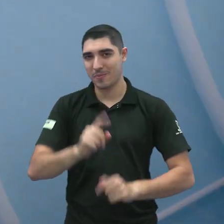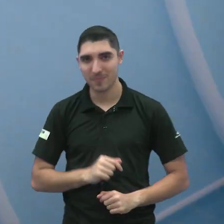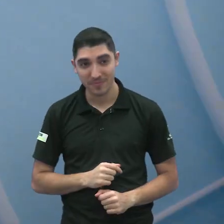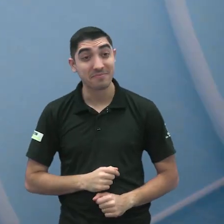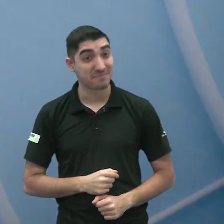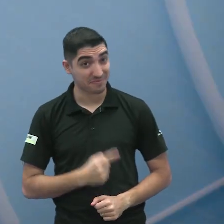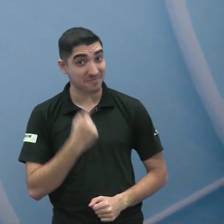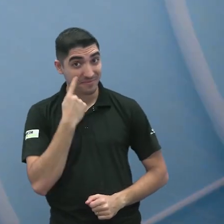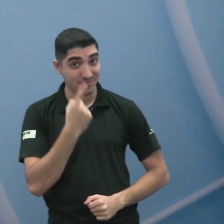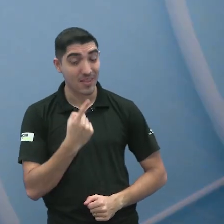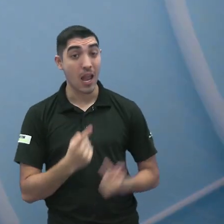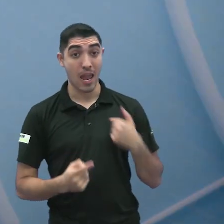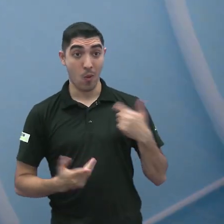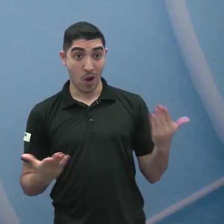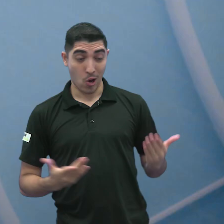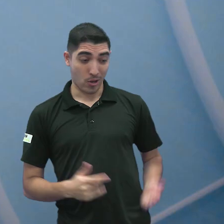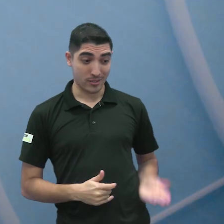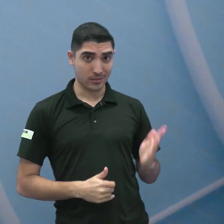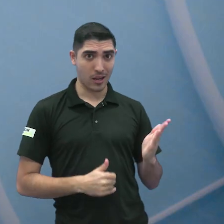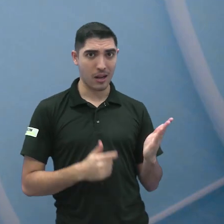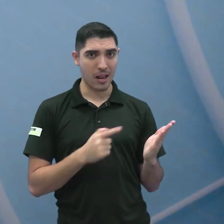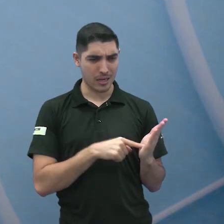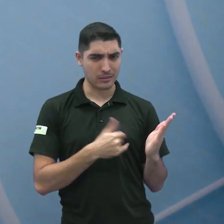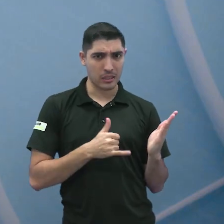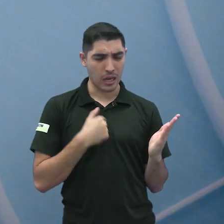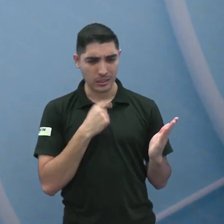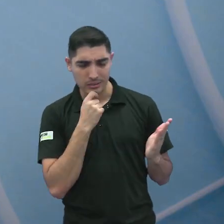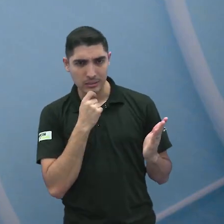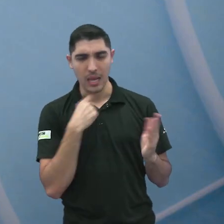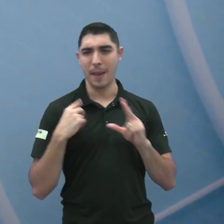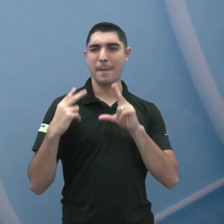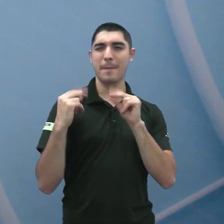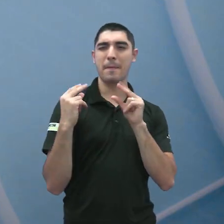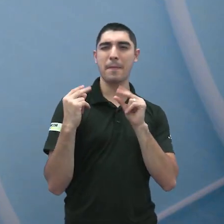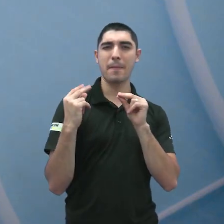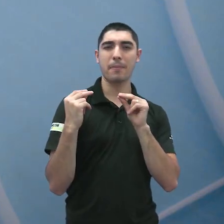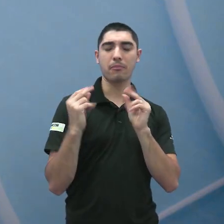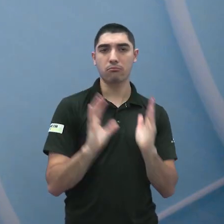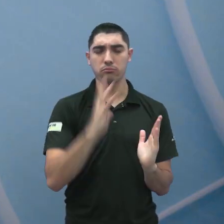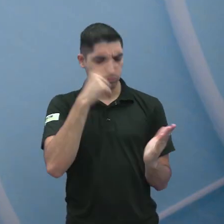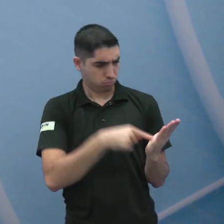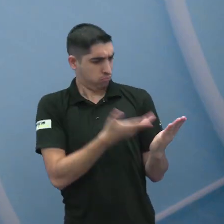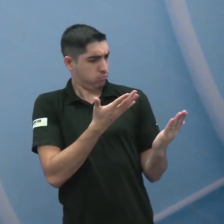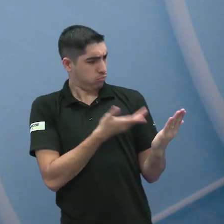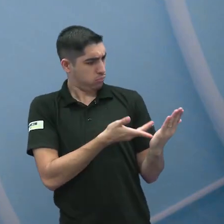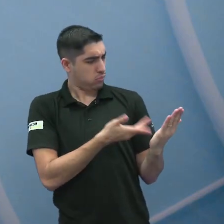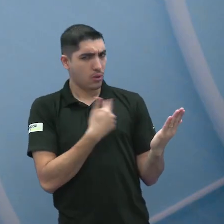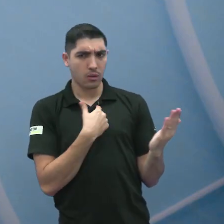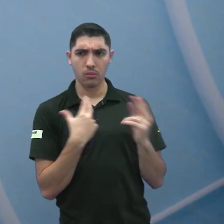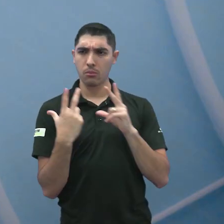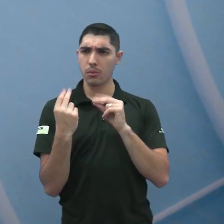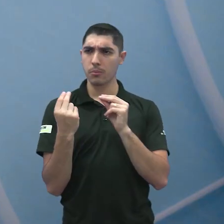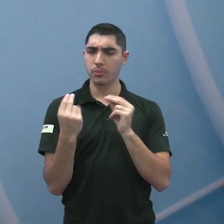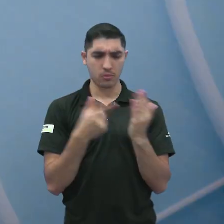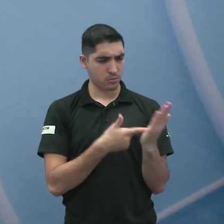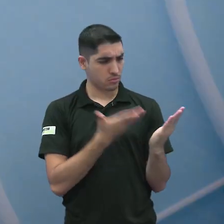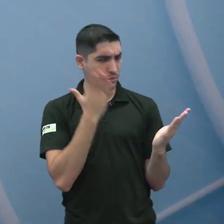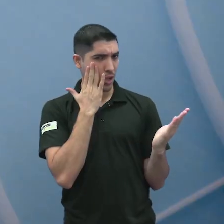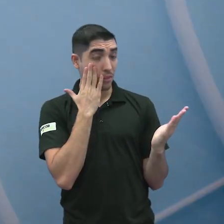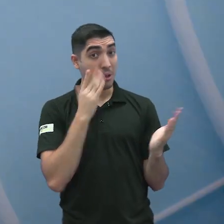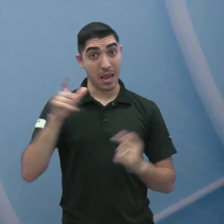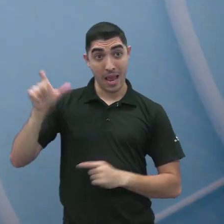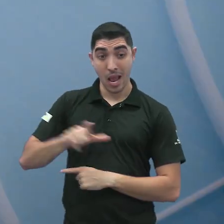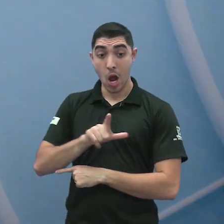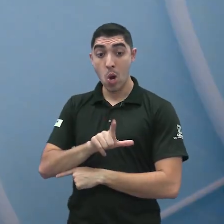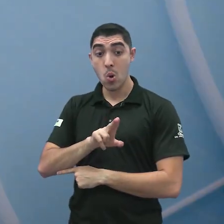aí, né, gente? Olha, estou até aqui com o celular na mão, a gente fica conversando, daqui a pouco aparecem coisas, né? Segundo a